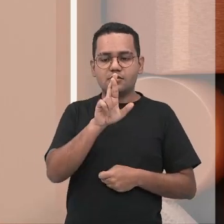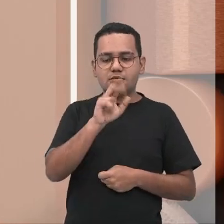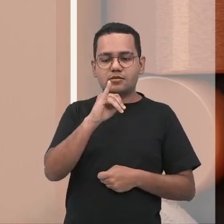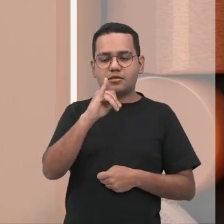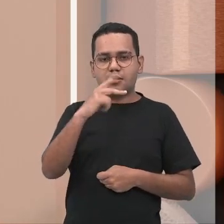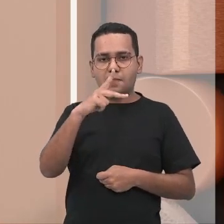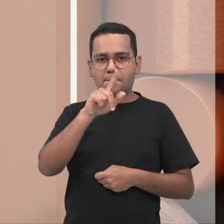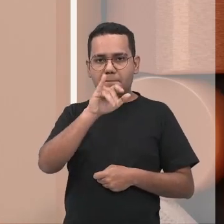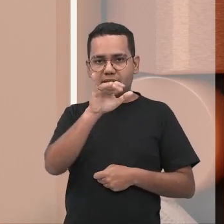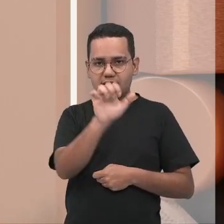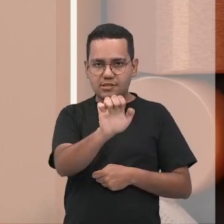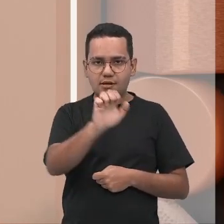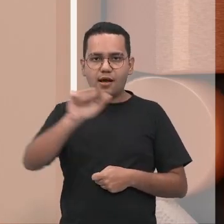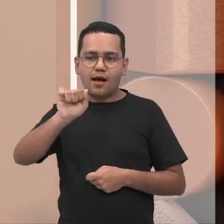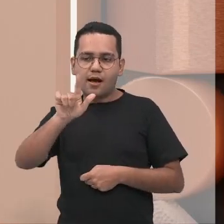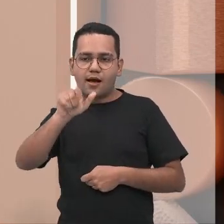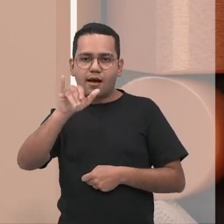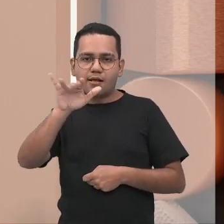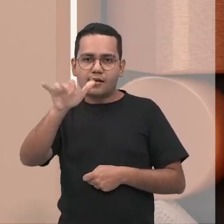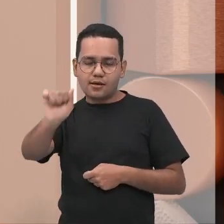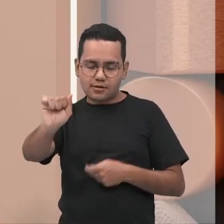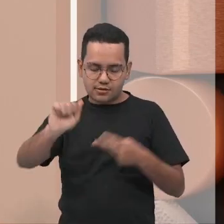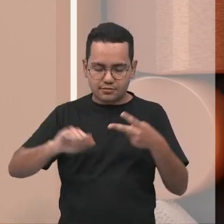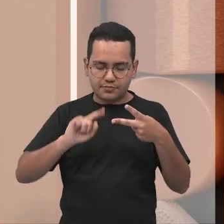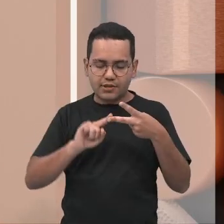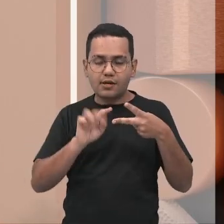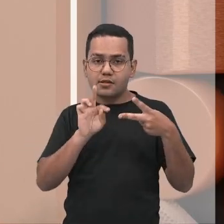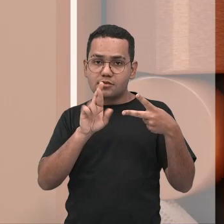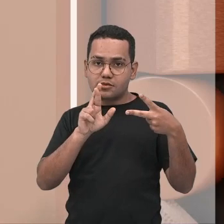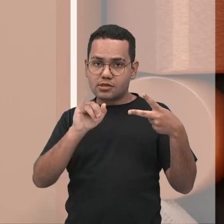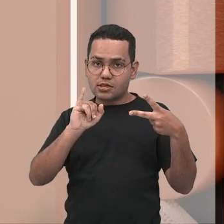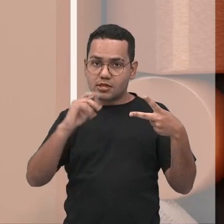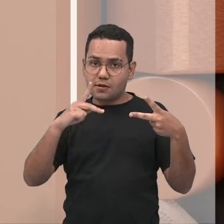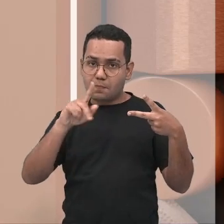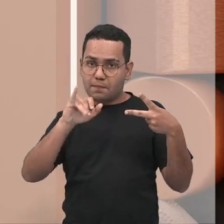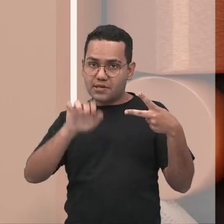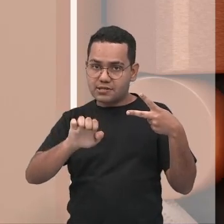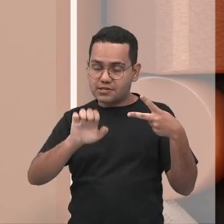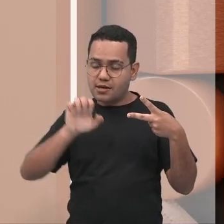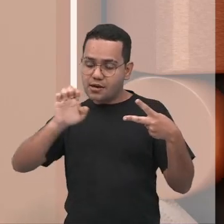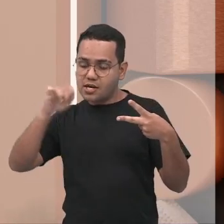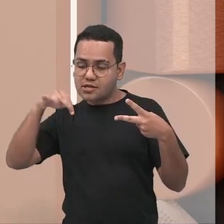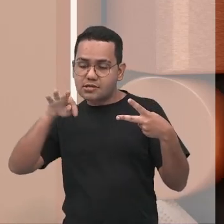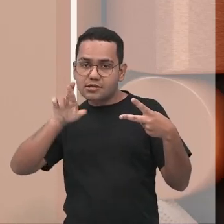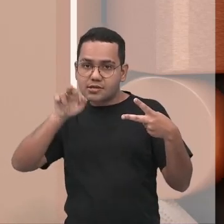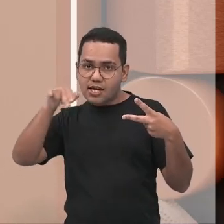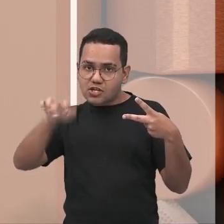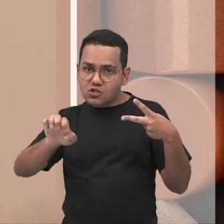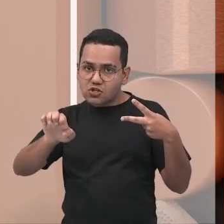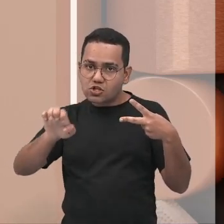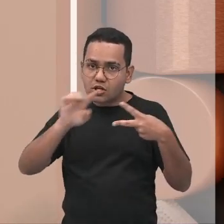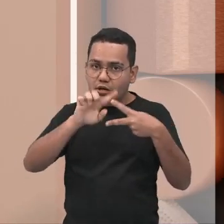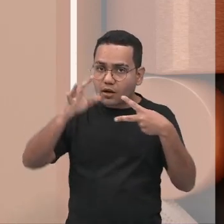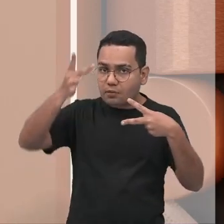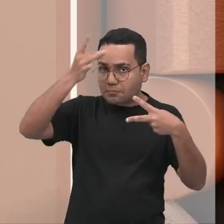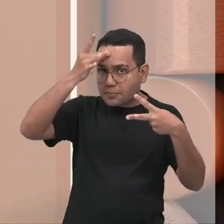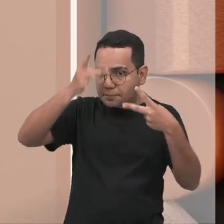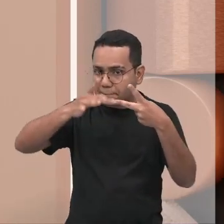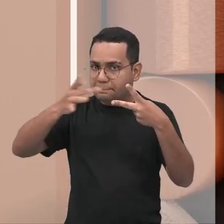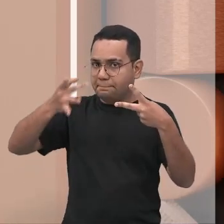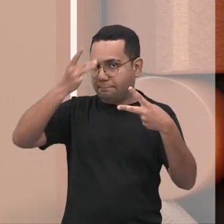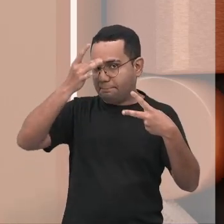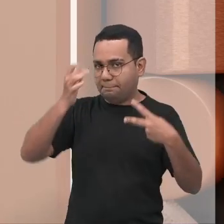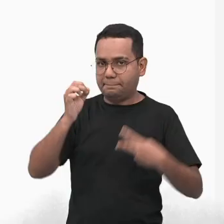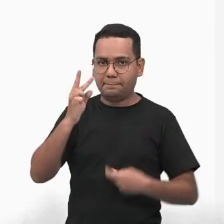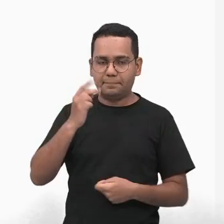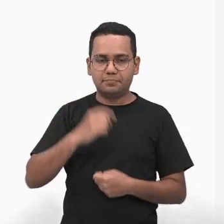outro lado, a Tríplice Entente. Guardem esse nome e tomem nota. Tríplice Aliança e Tríplice Entente. Vamos ao texto,